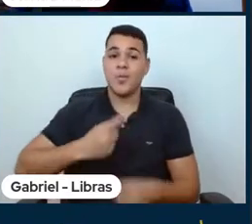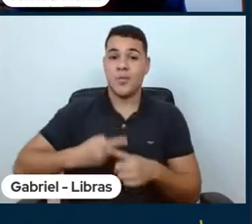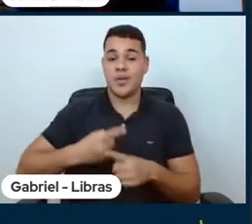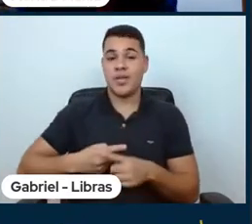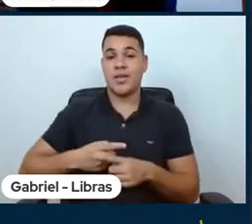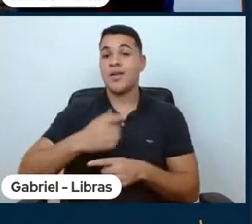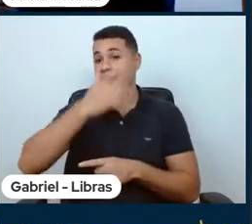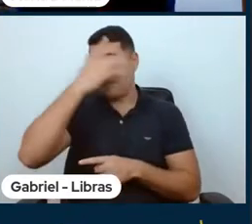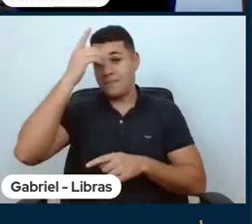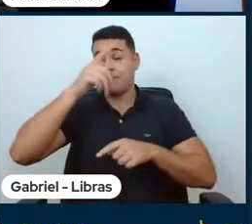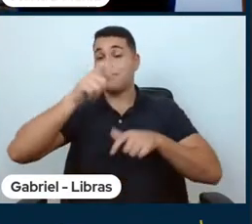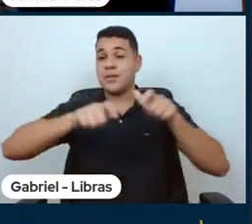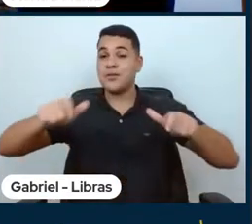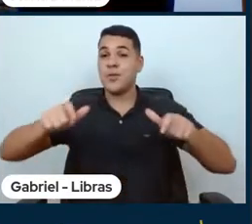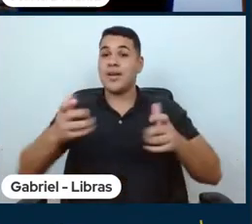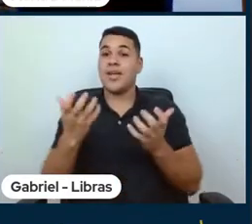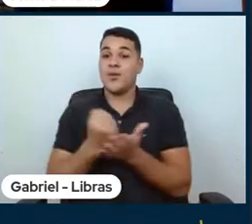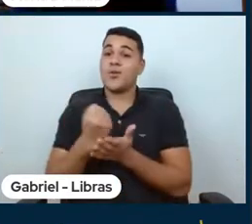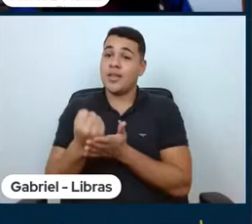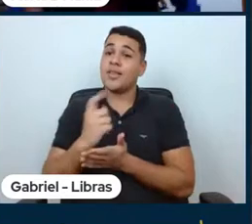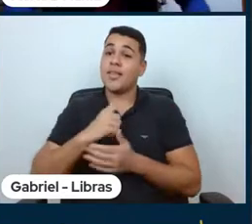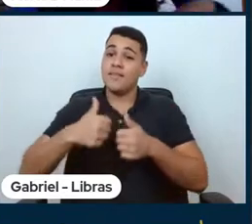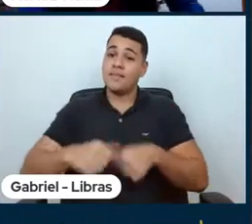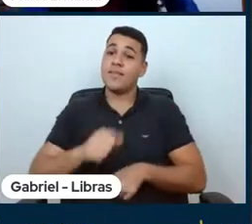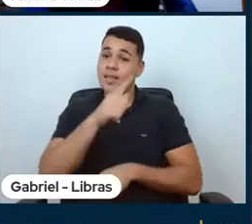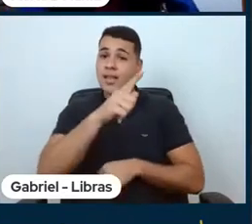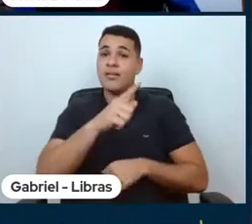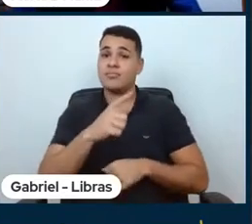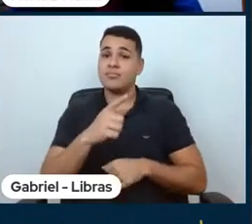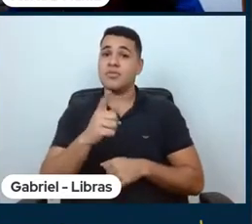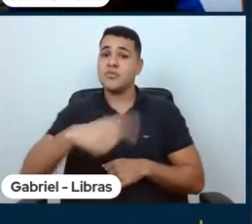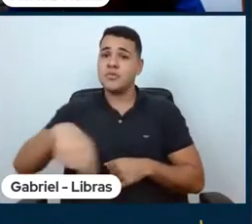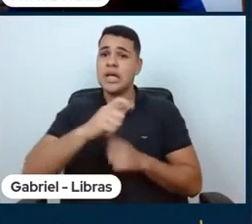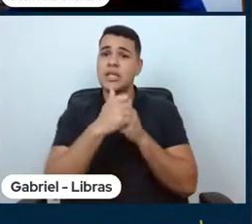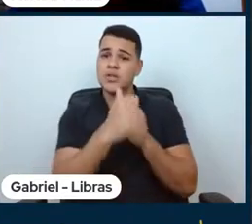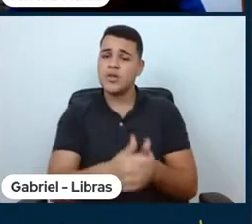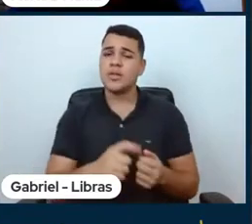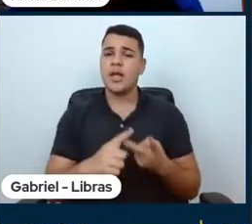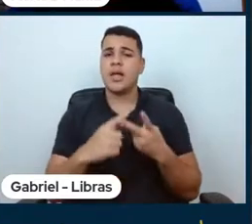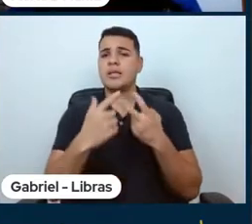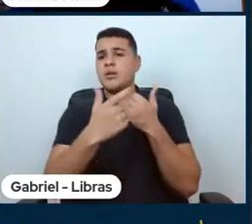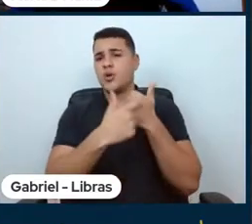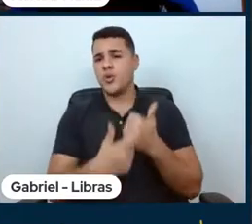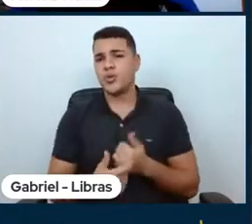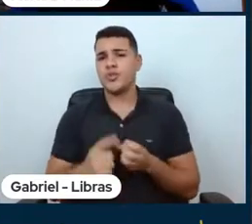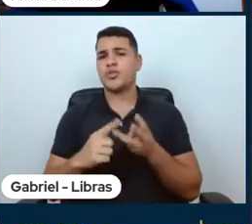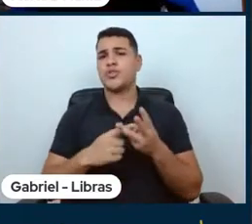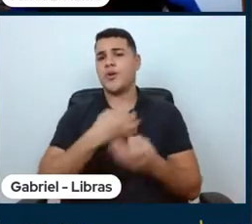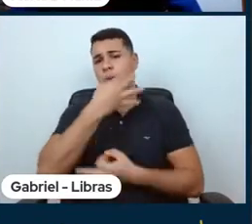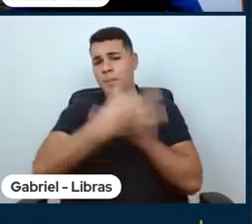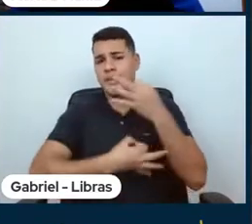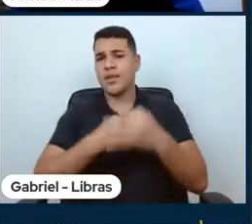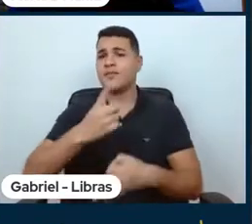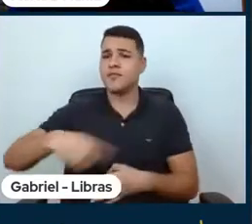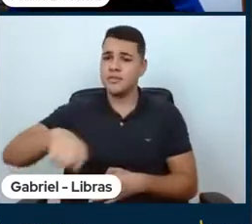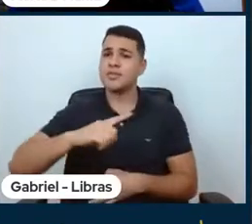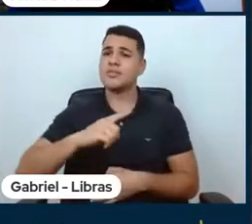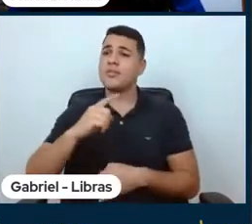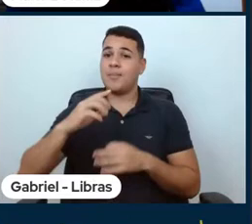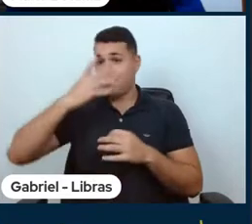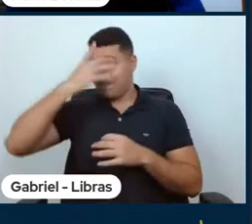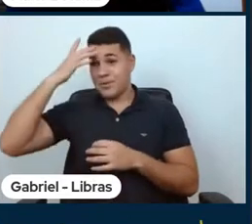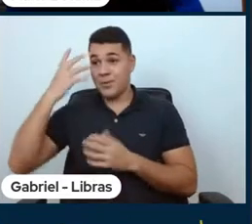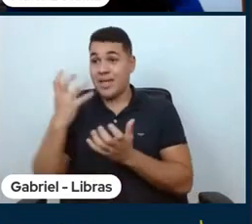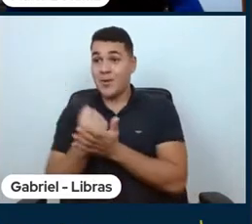recrutadores estão ali. Você adicioná-los ou seguir, curtir as coisas, eles estão ali vendo o que está acontecendo.